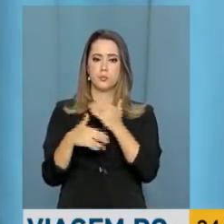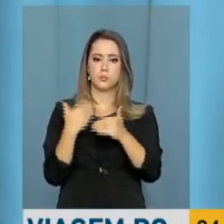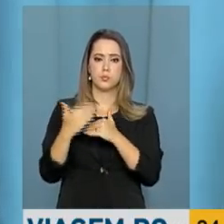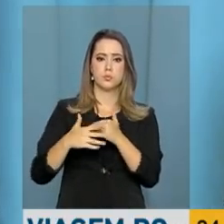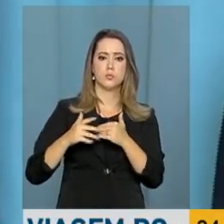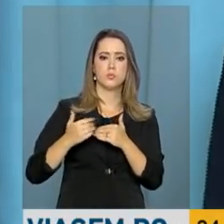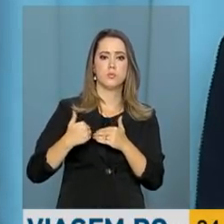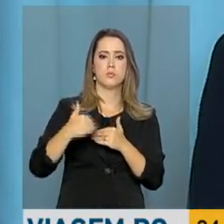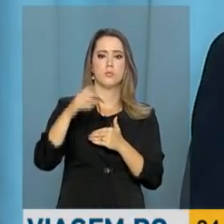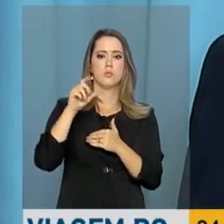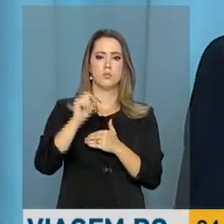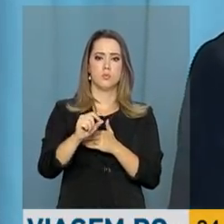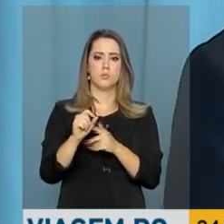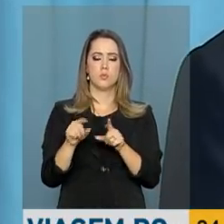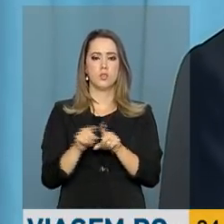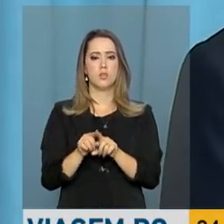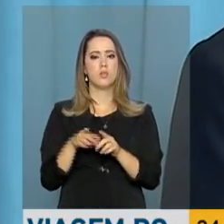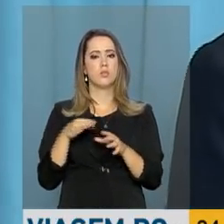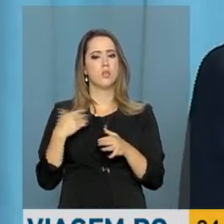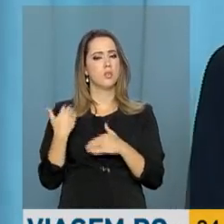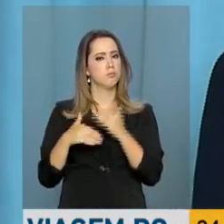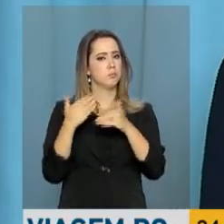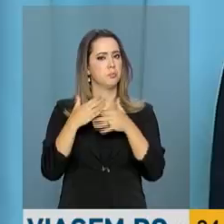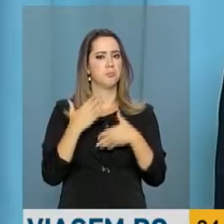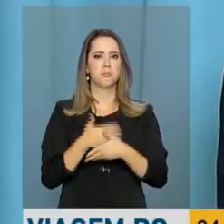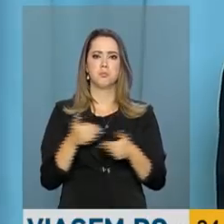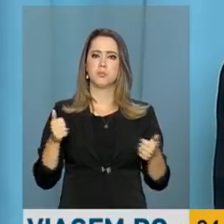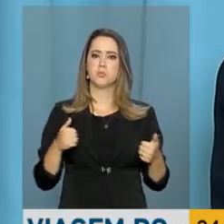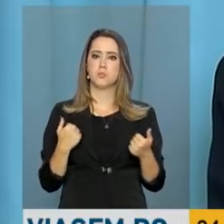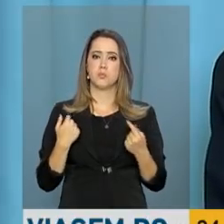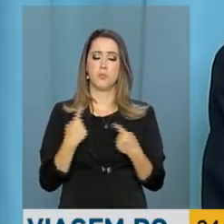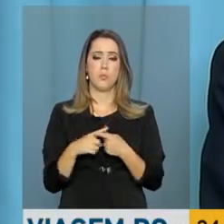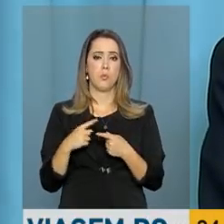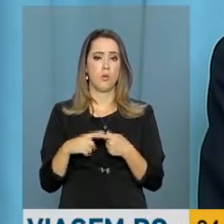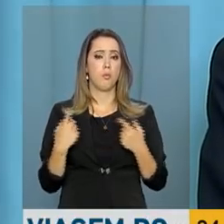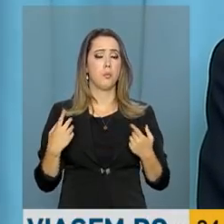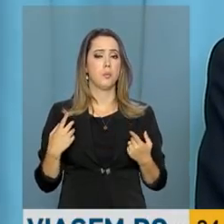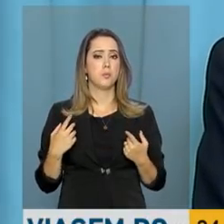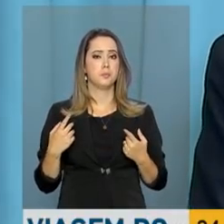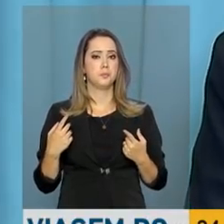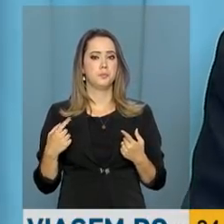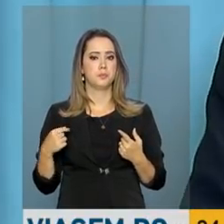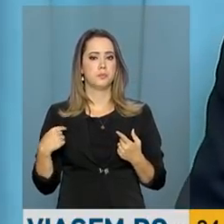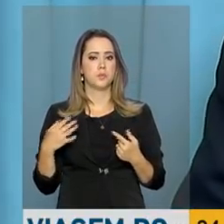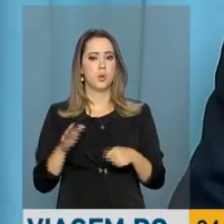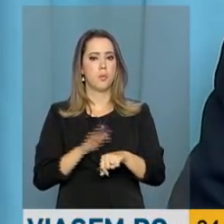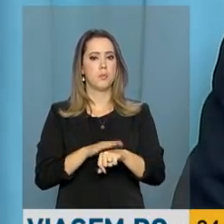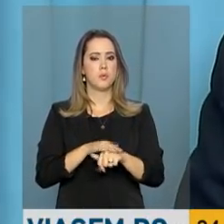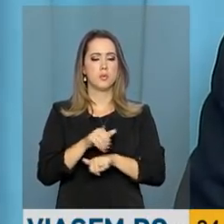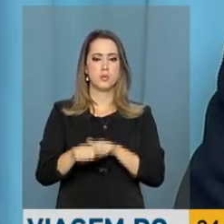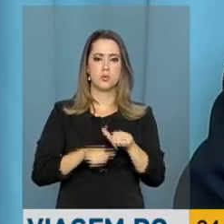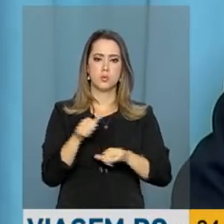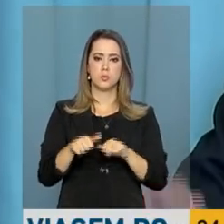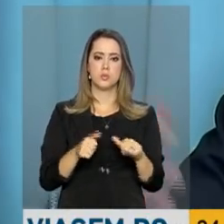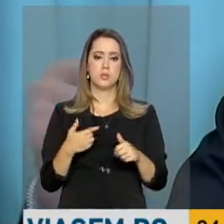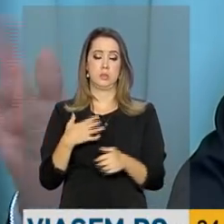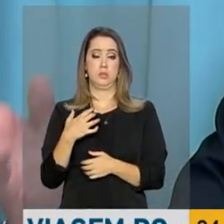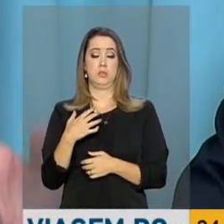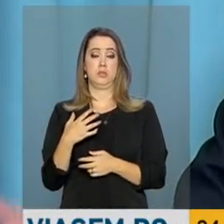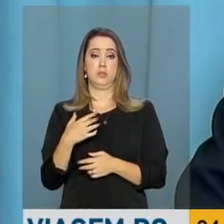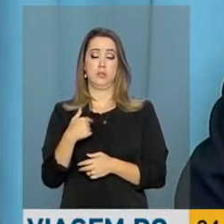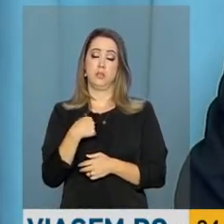irá acentuar-se, né? Isso graças ao período de mudanças que eu